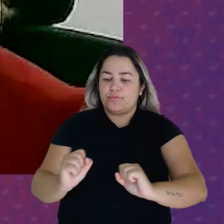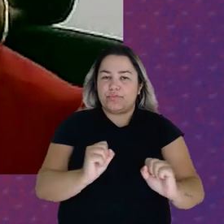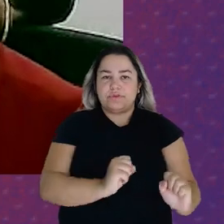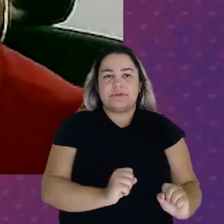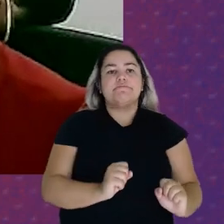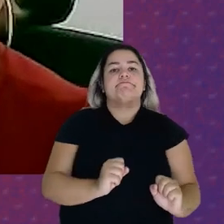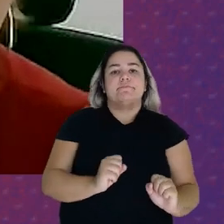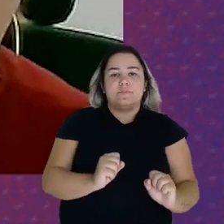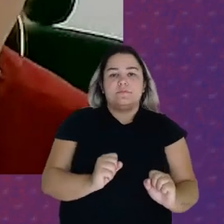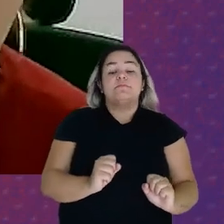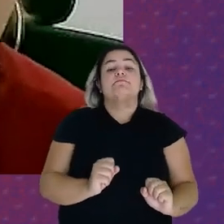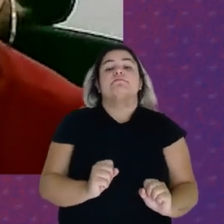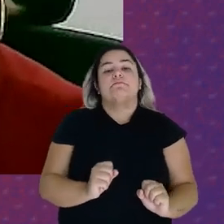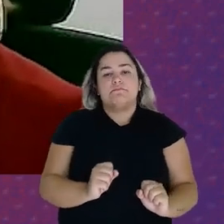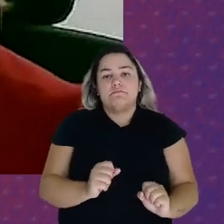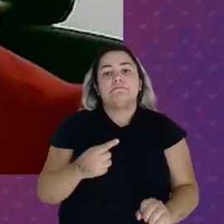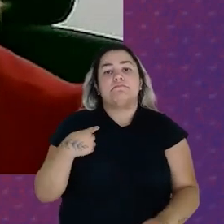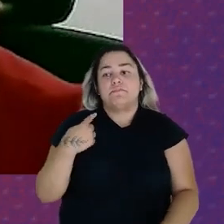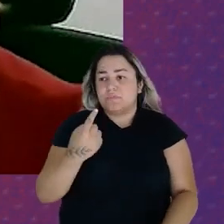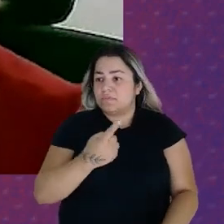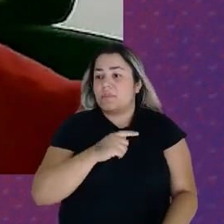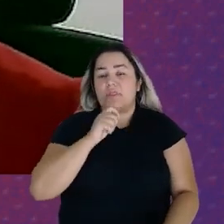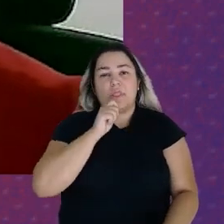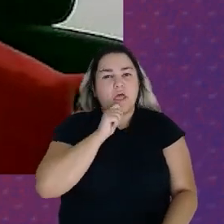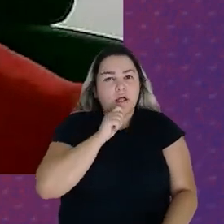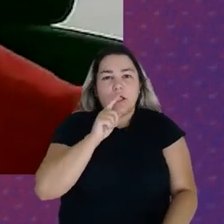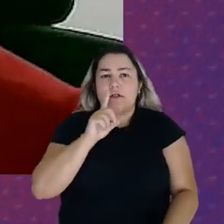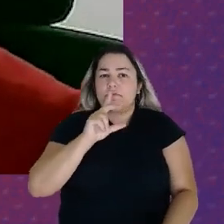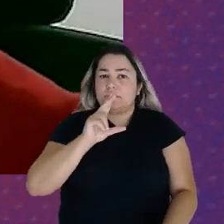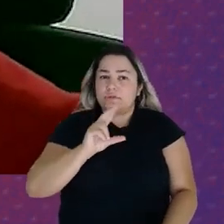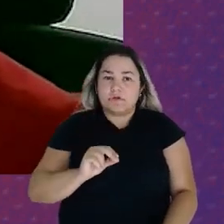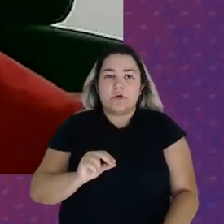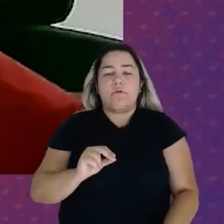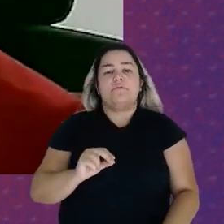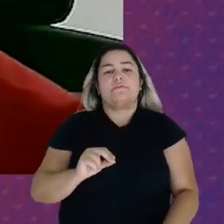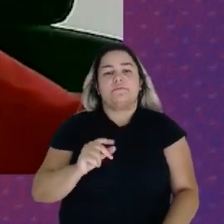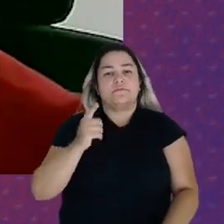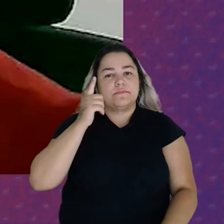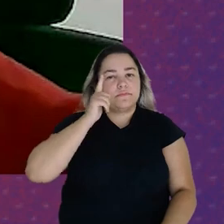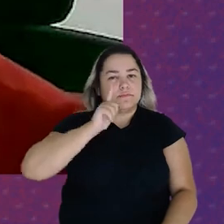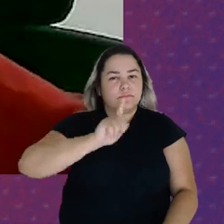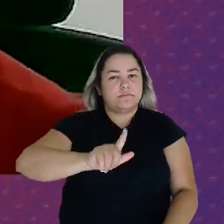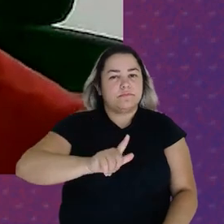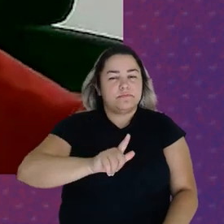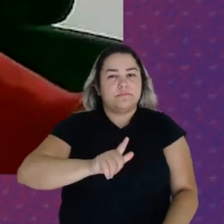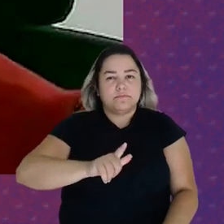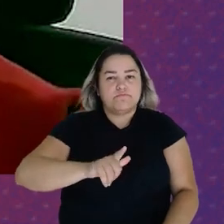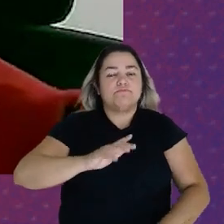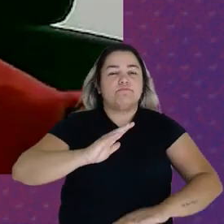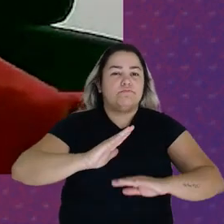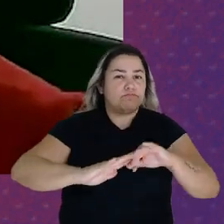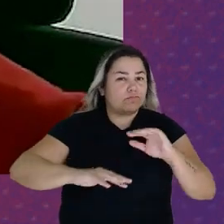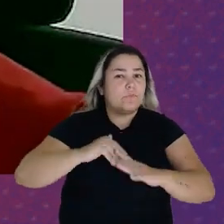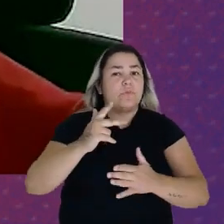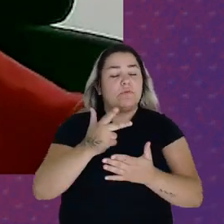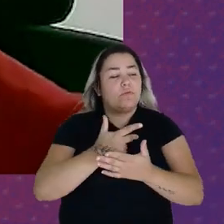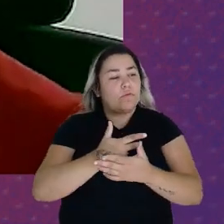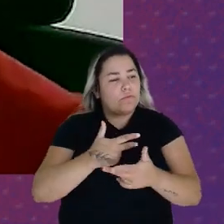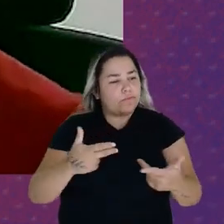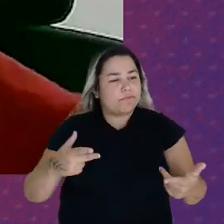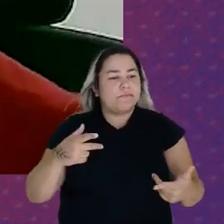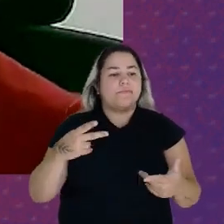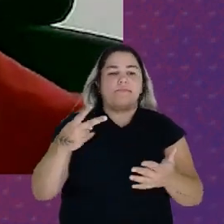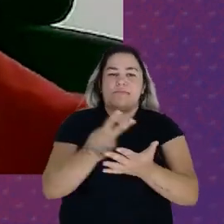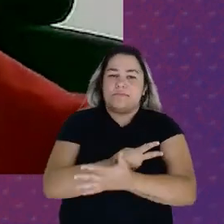qual nós ainda não conseguimos chegar. Uma outra situação que eu considero bastante importante, que aconteceu